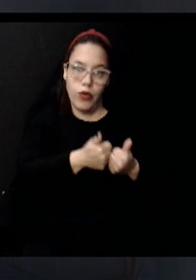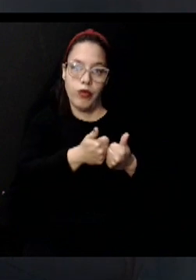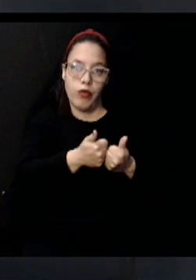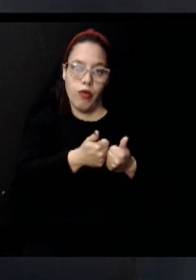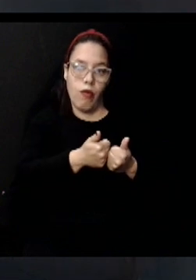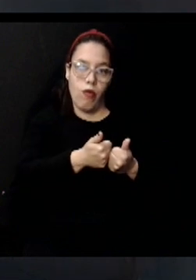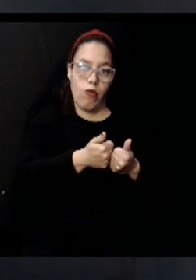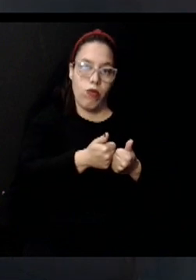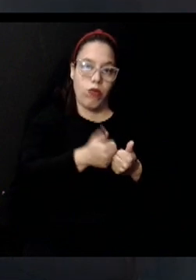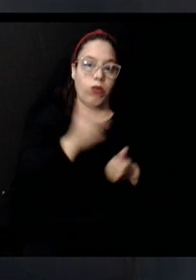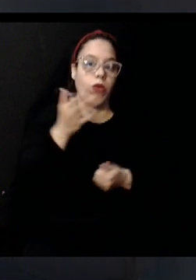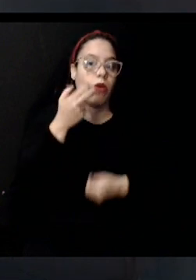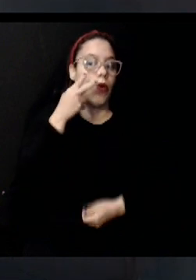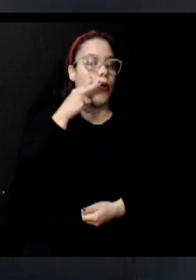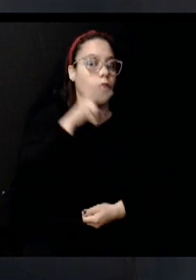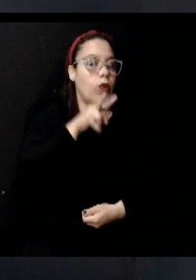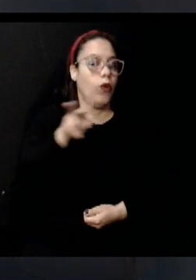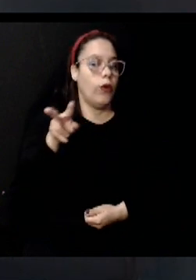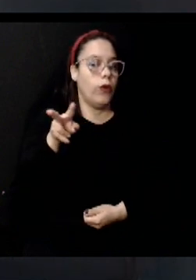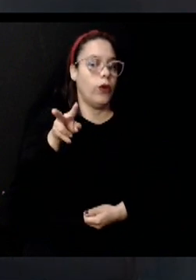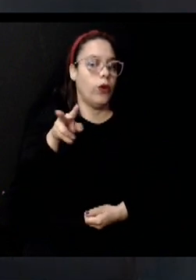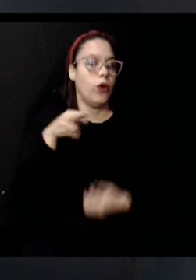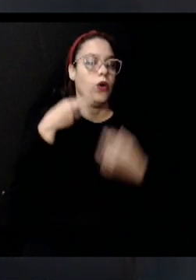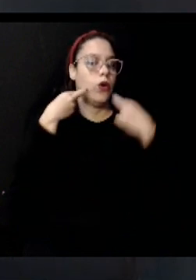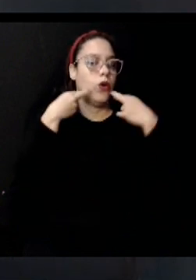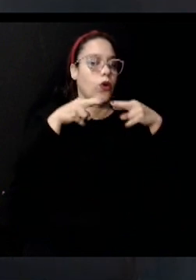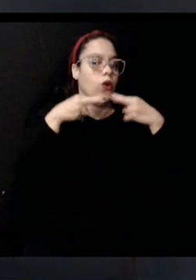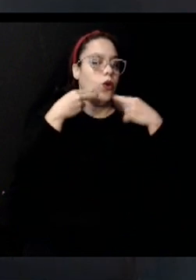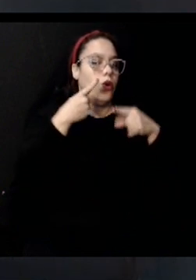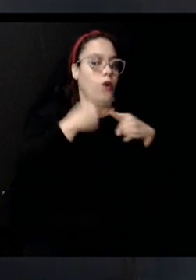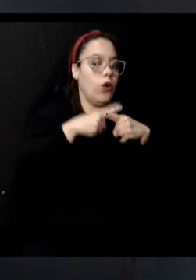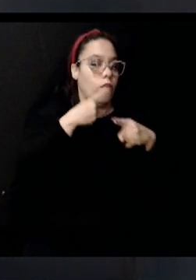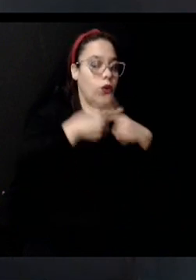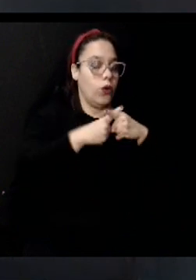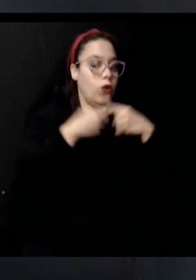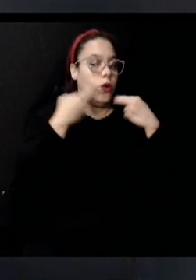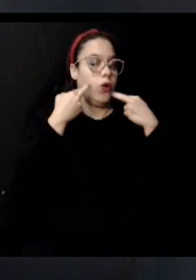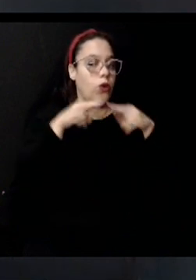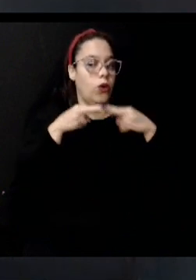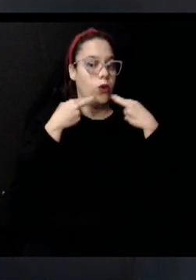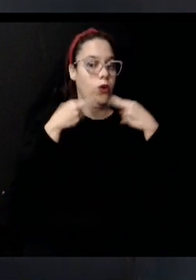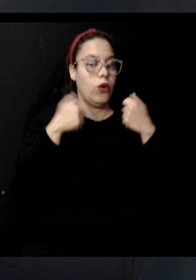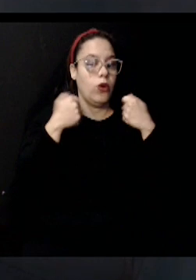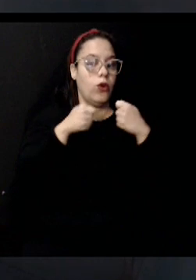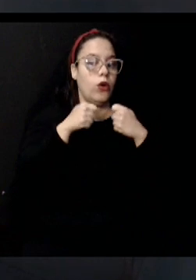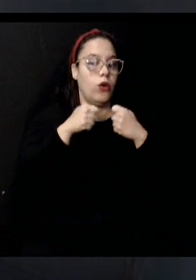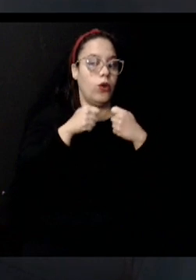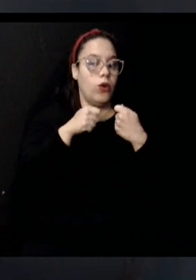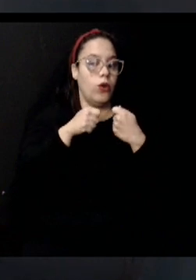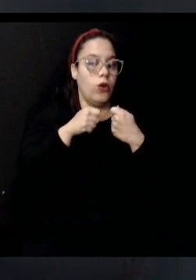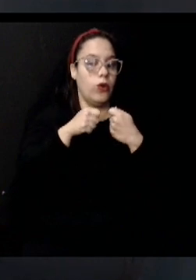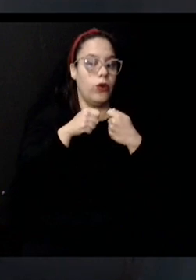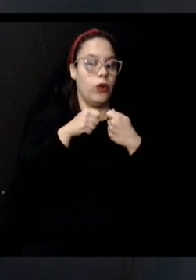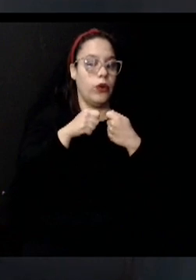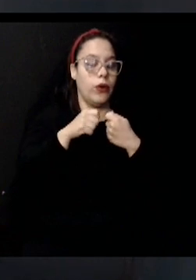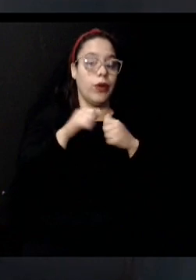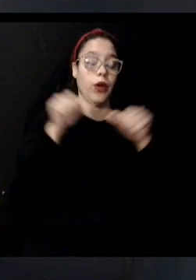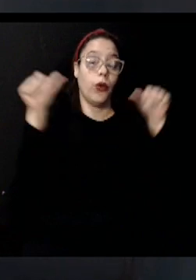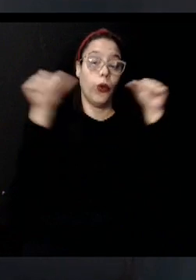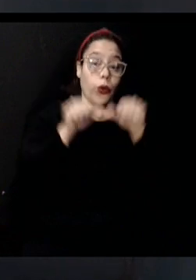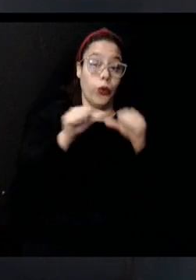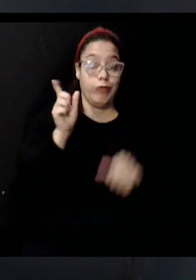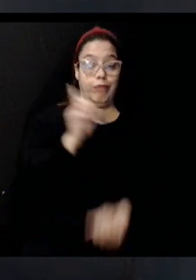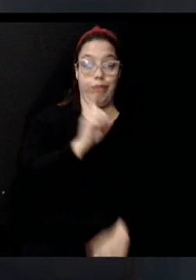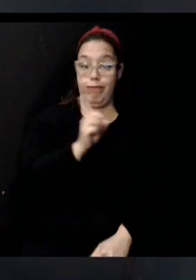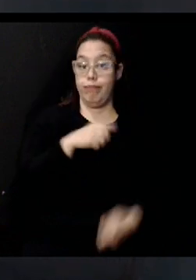vamos olhar mais para as reclamações, porque assim, a reclamação ela não precisa também ser uma coisa tão ruim. A gente também